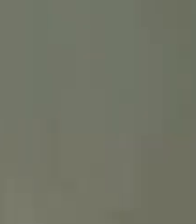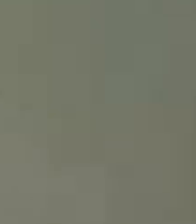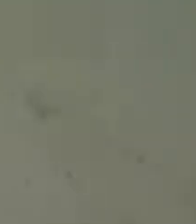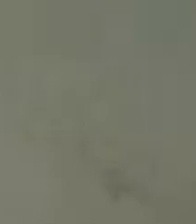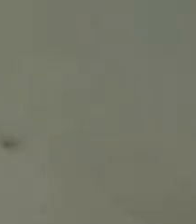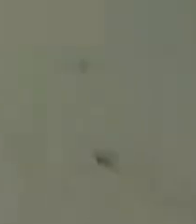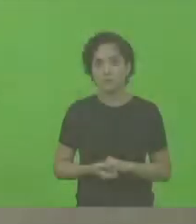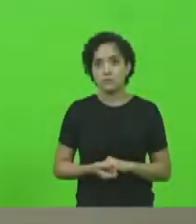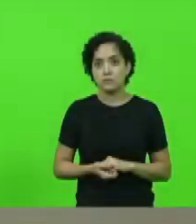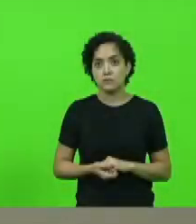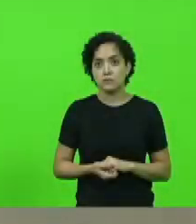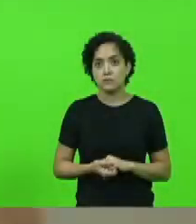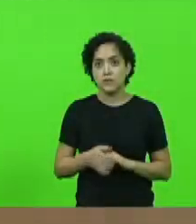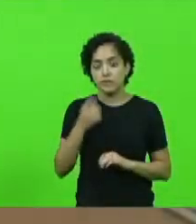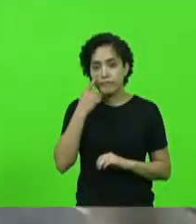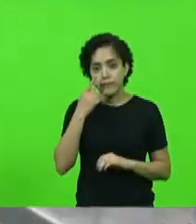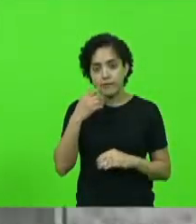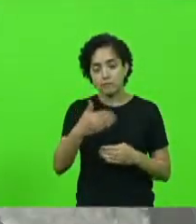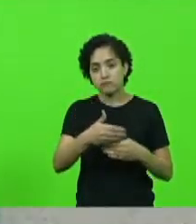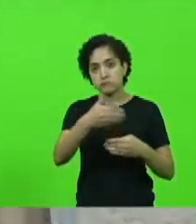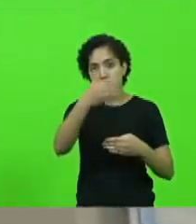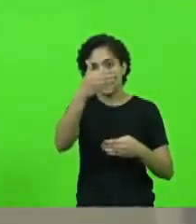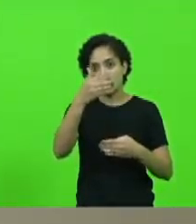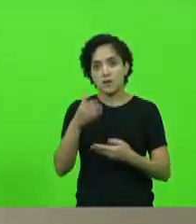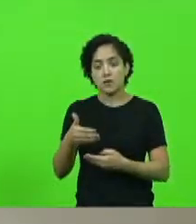Preste atenção nas paredes.